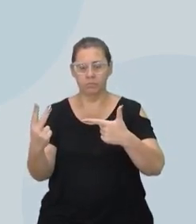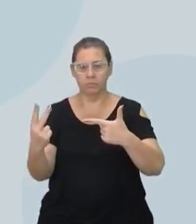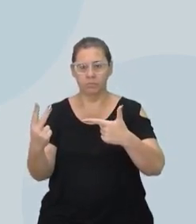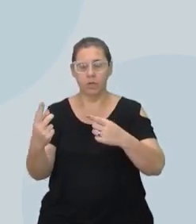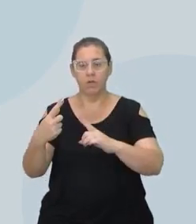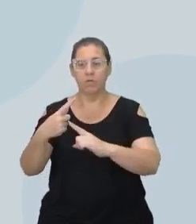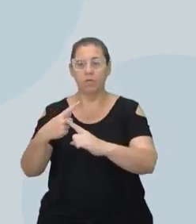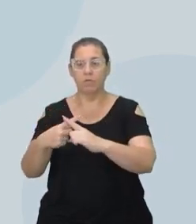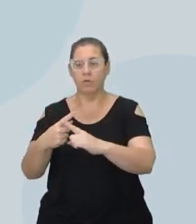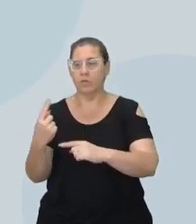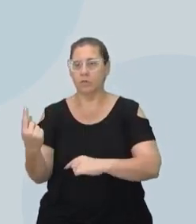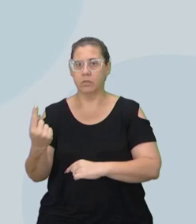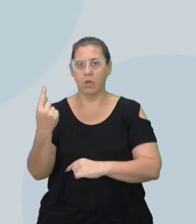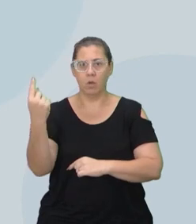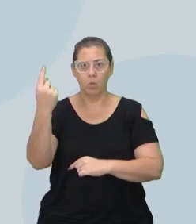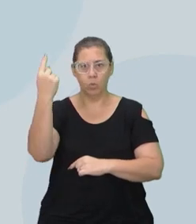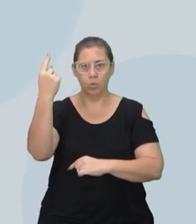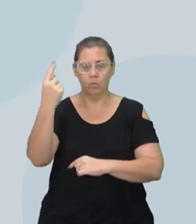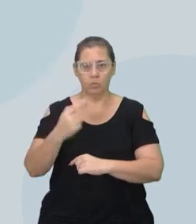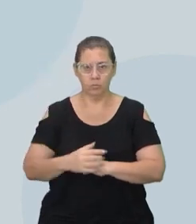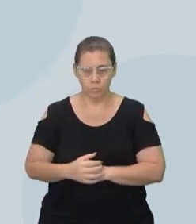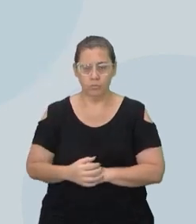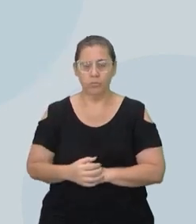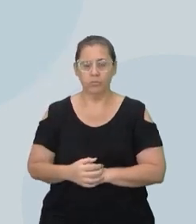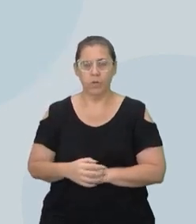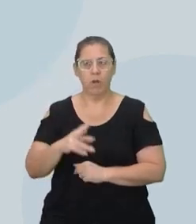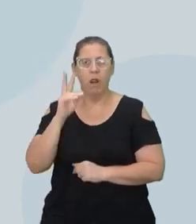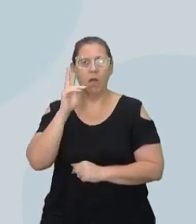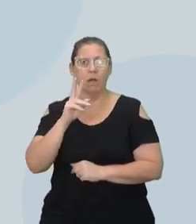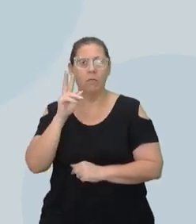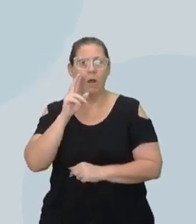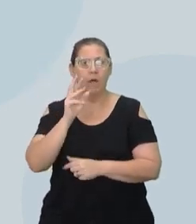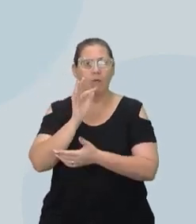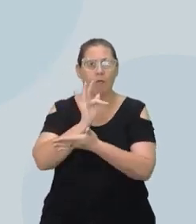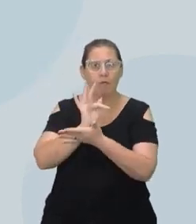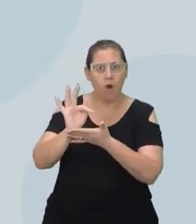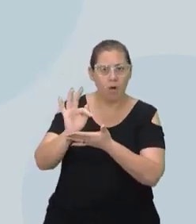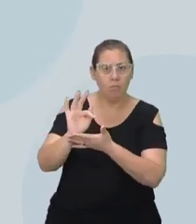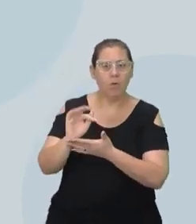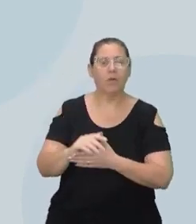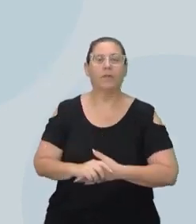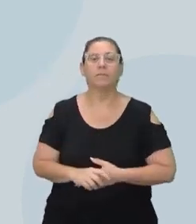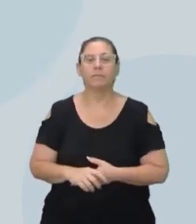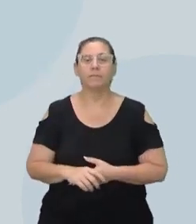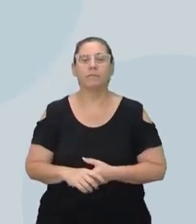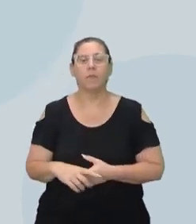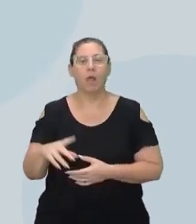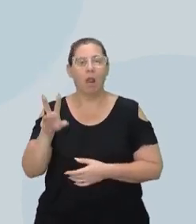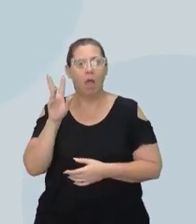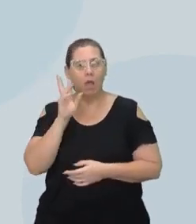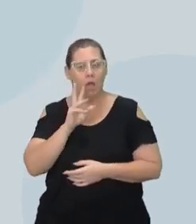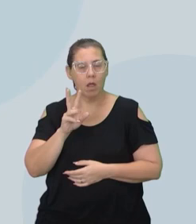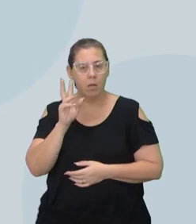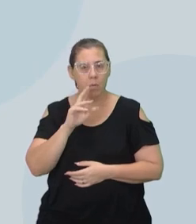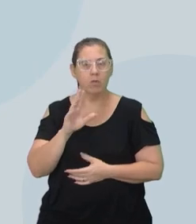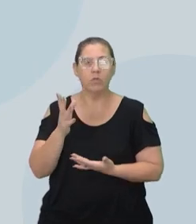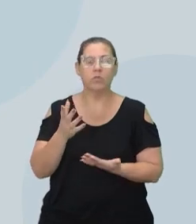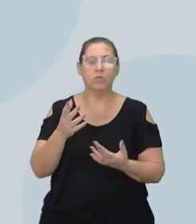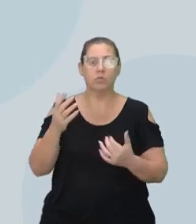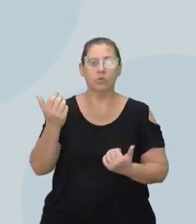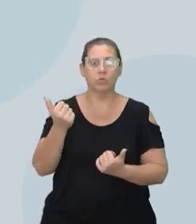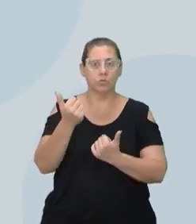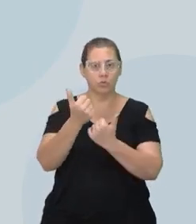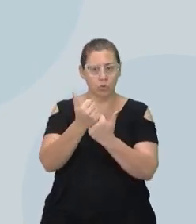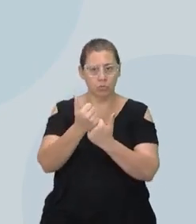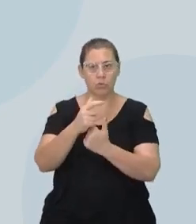altura. Essa era a dificuldade da questão, né? Lembrar da fórmula. Lembrando da fórmula, a gente substitui.